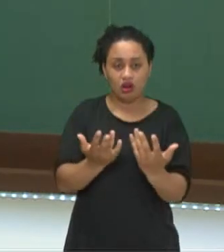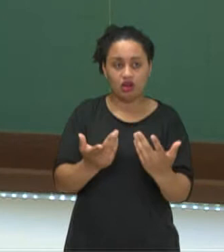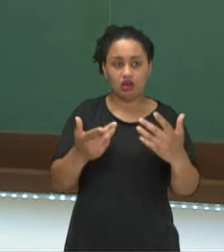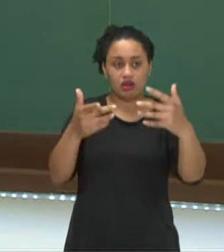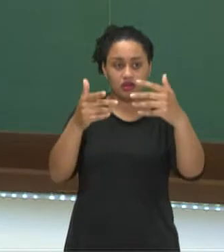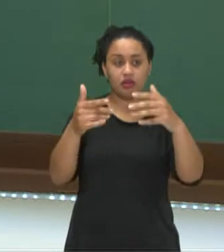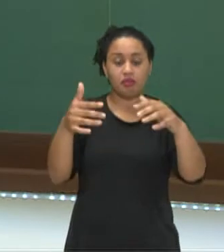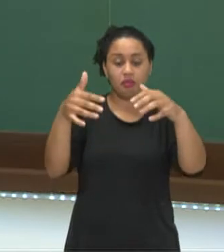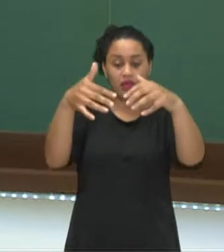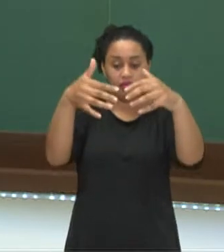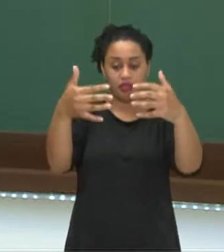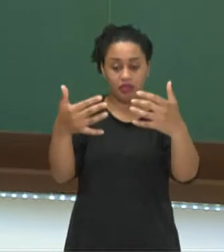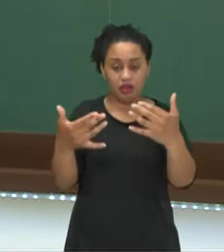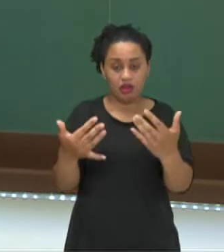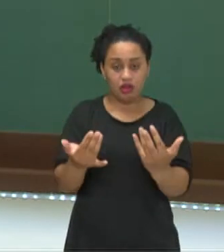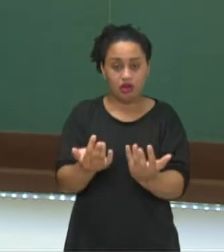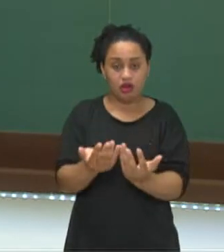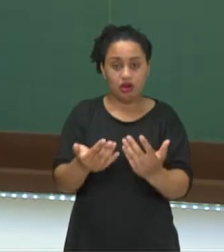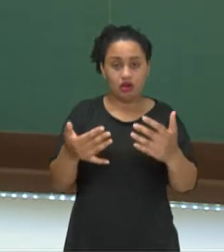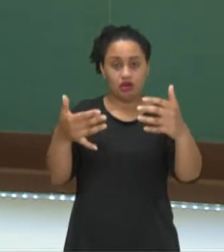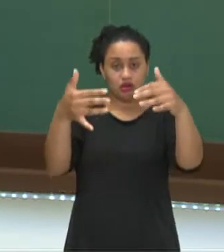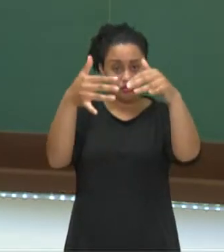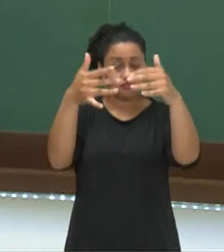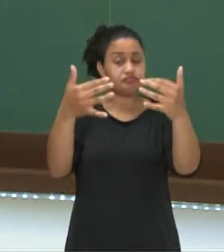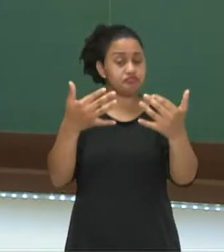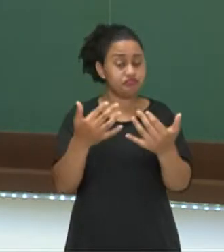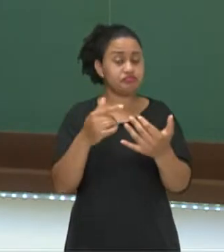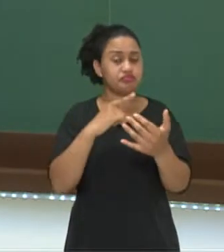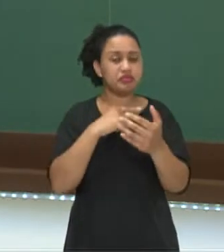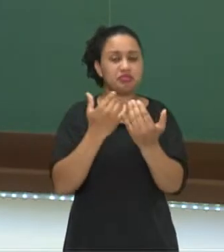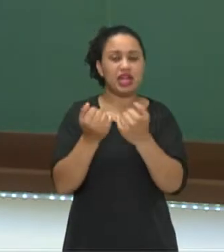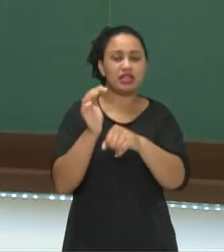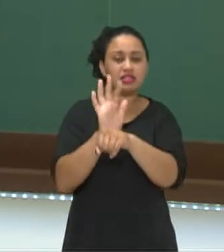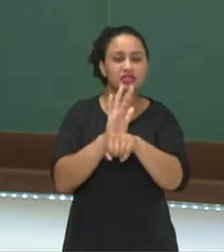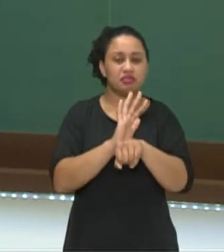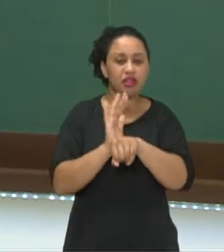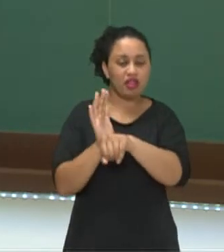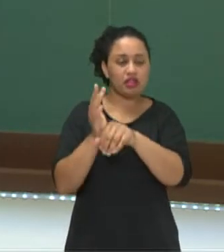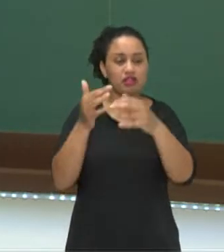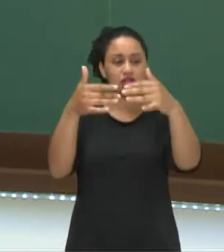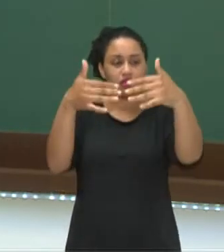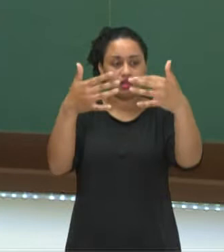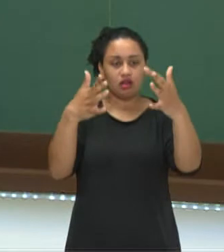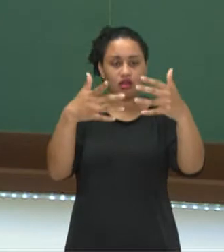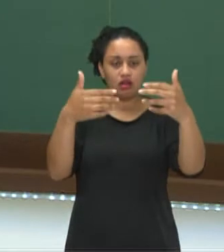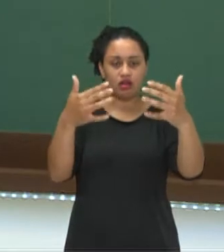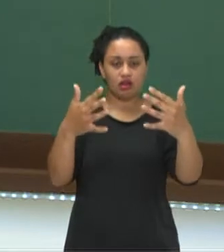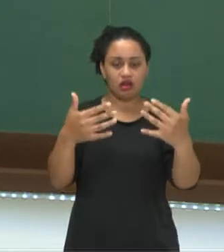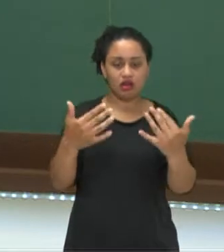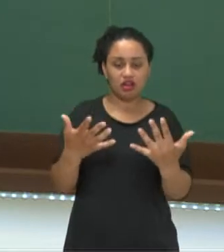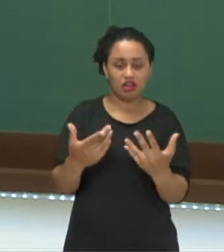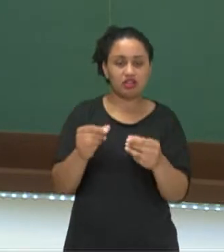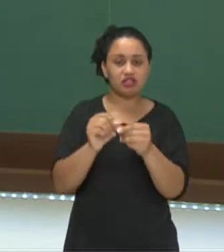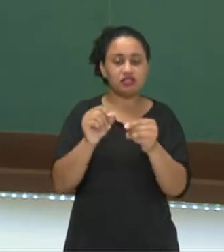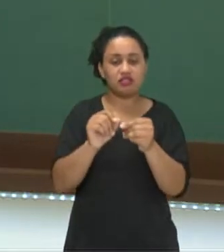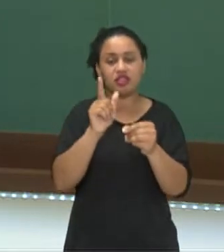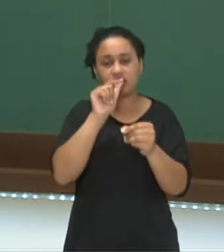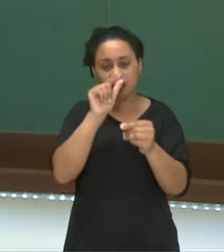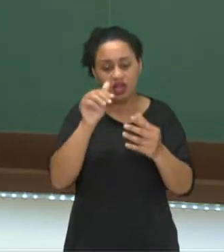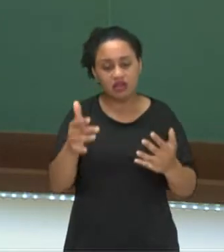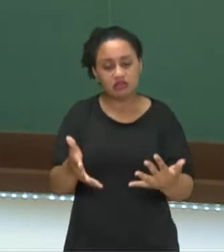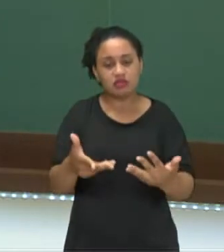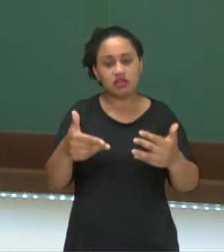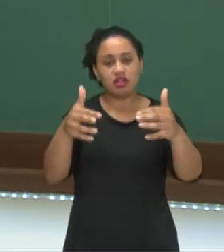fica voltado para a parte interna, promovendo então esse batimento e esse fluxo de água